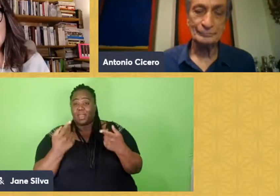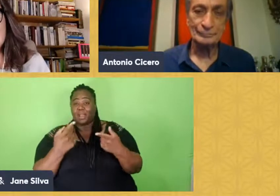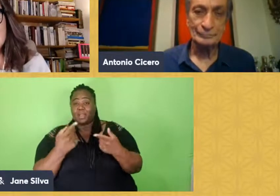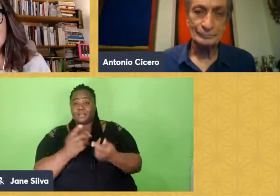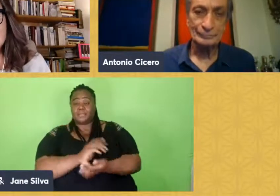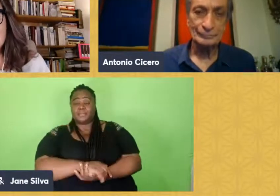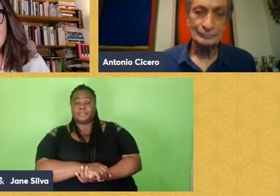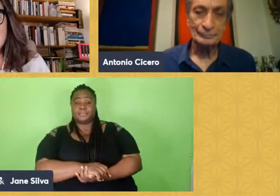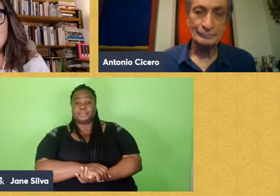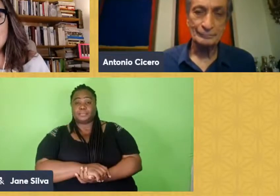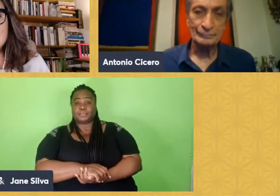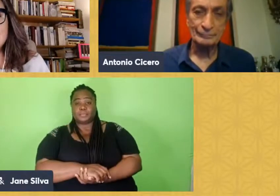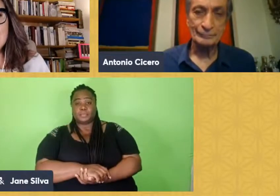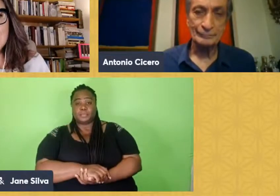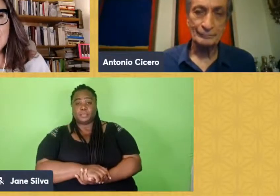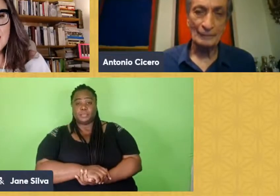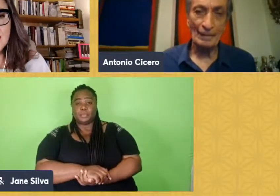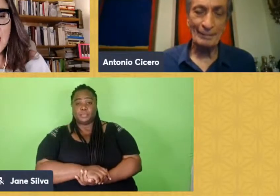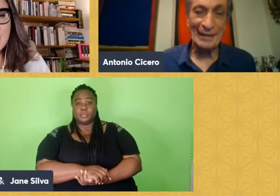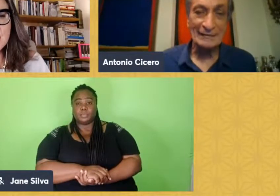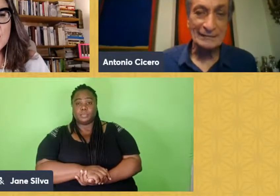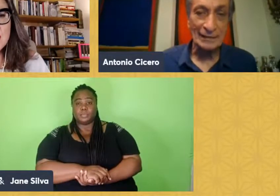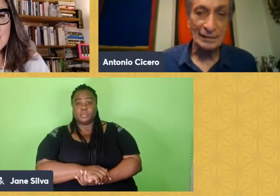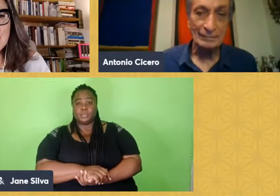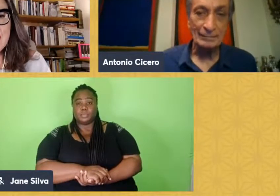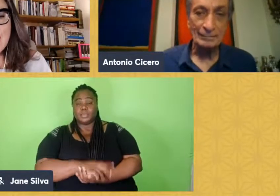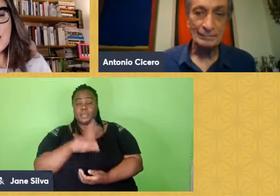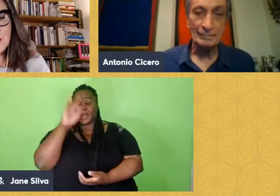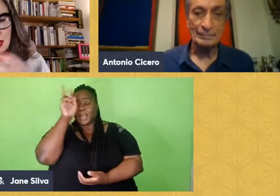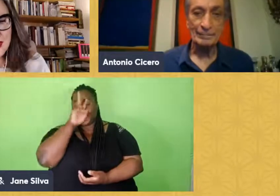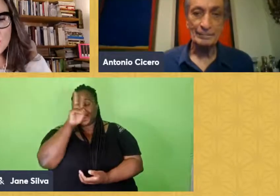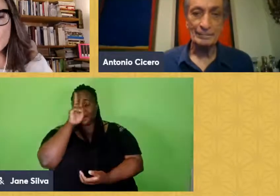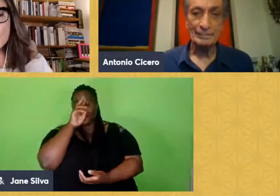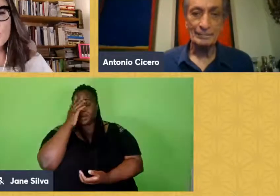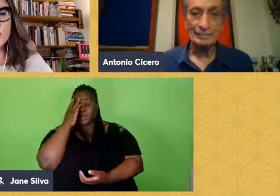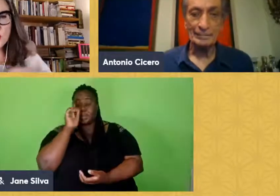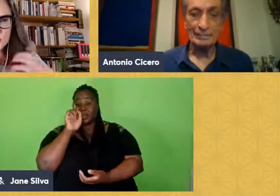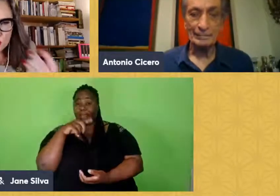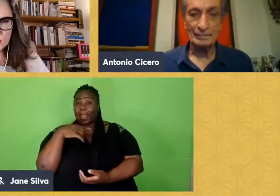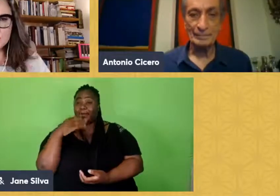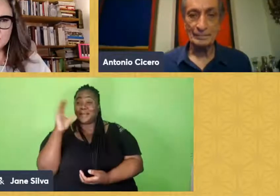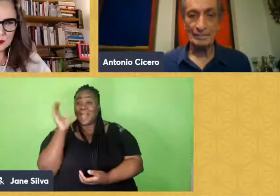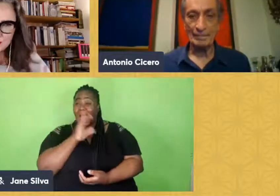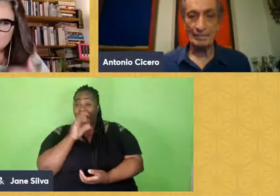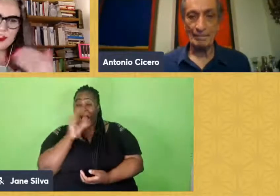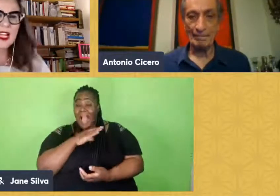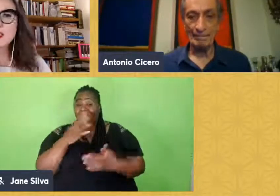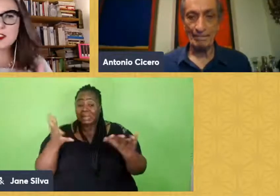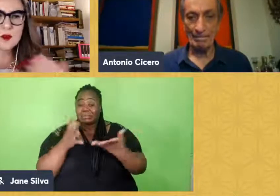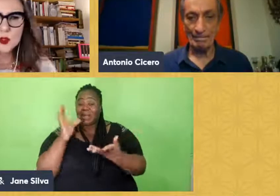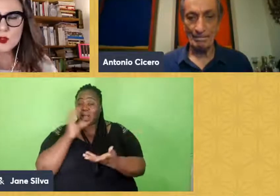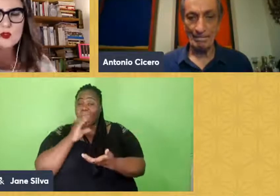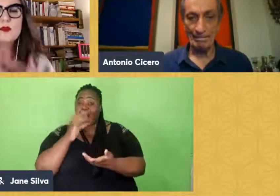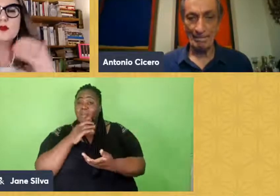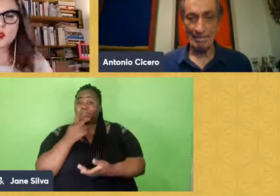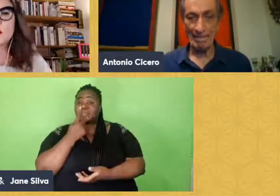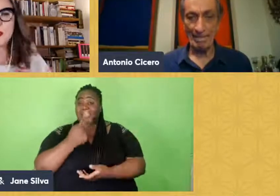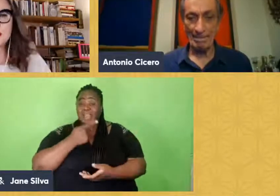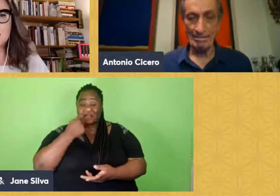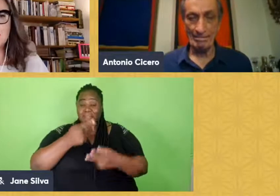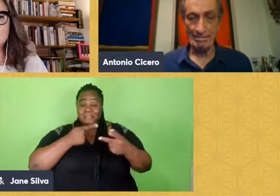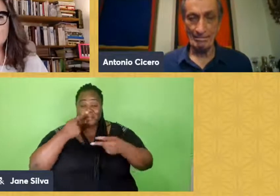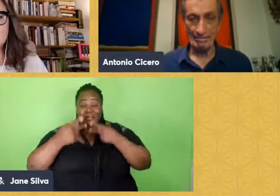E lembrando que Uma não há razão, pressa? é uma pressa no discurso, fala-se muito,